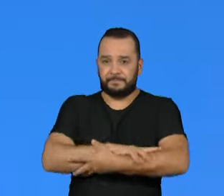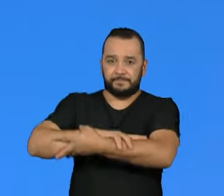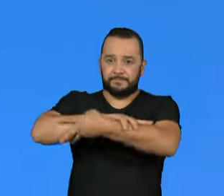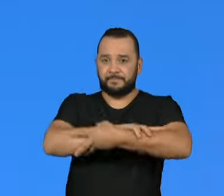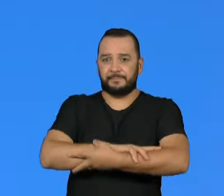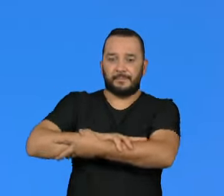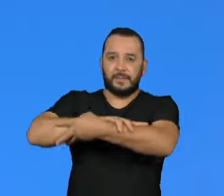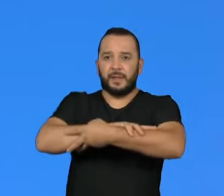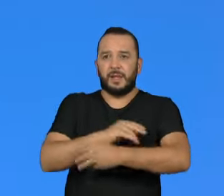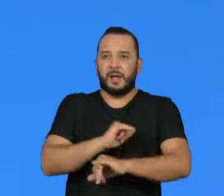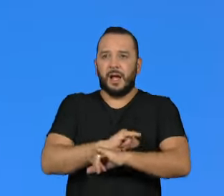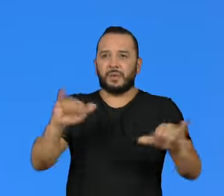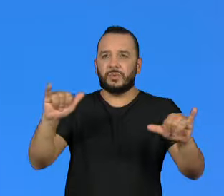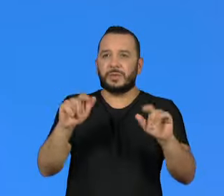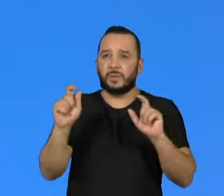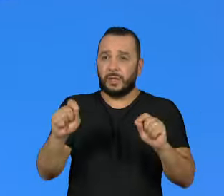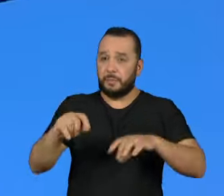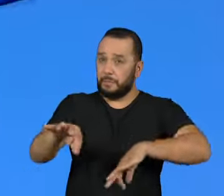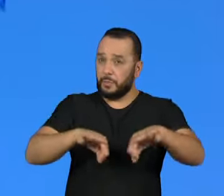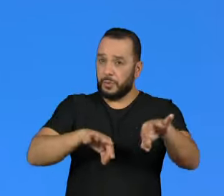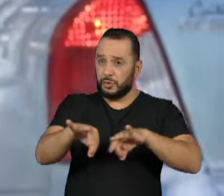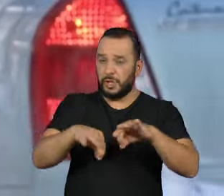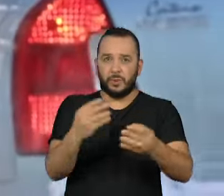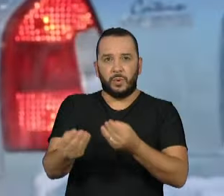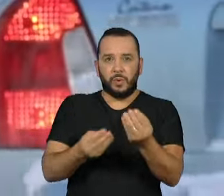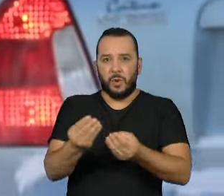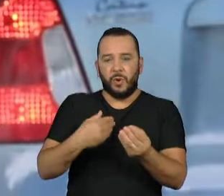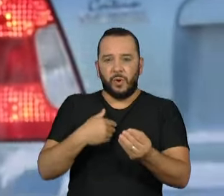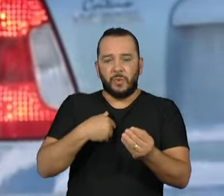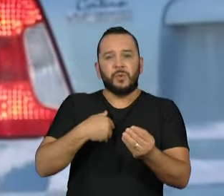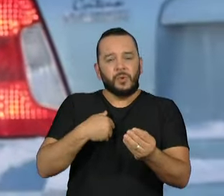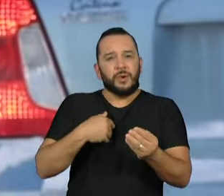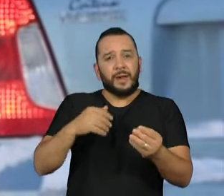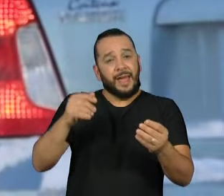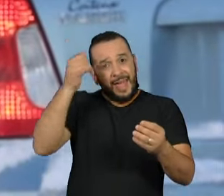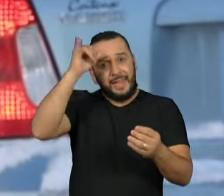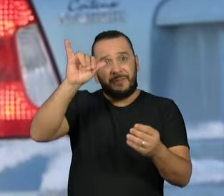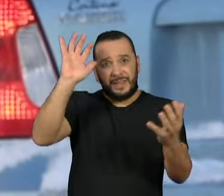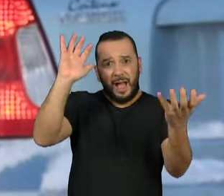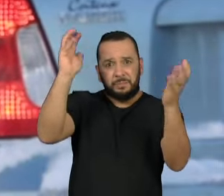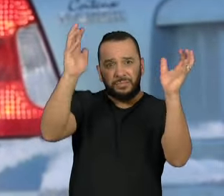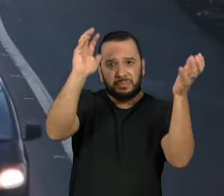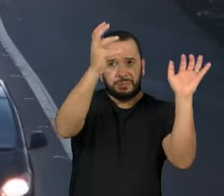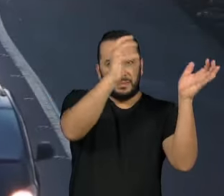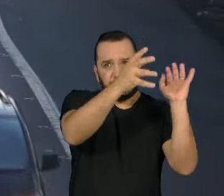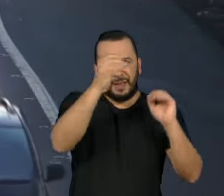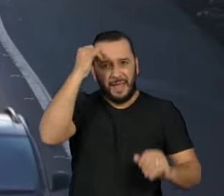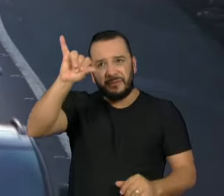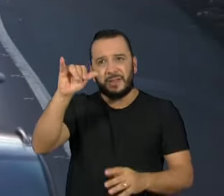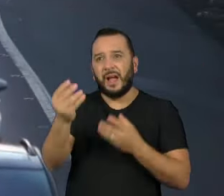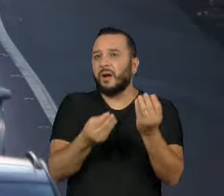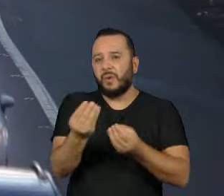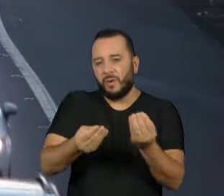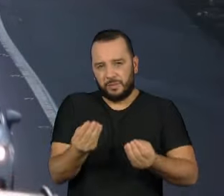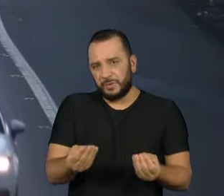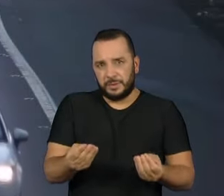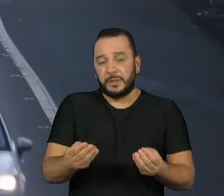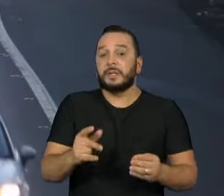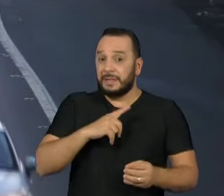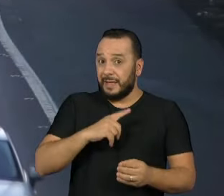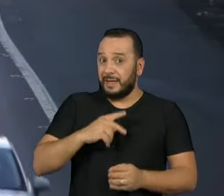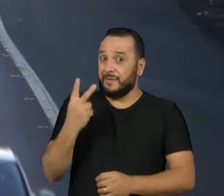anuncia um novo plano para combater as mudanças climáticas. Entre as medidas apresentadas pelo bloco de